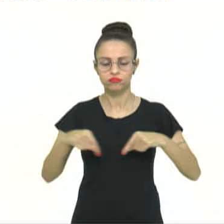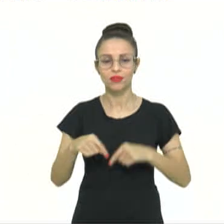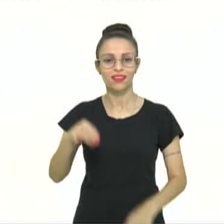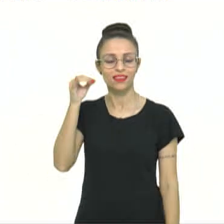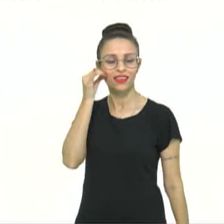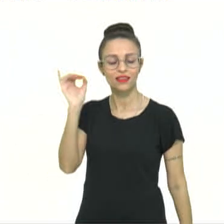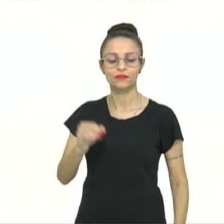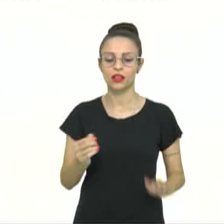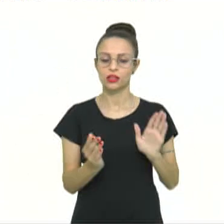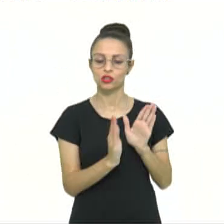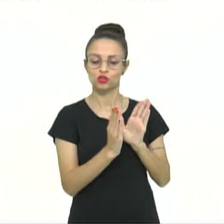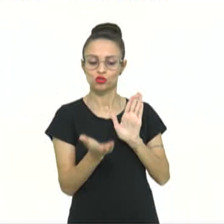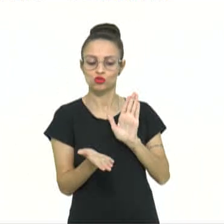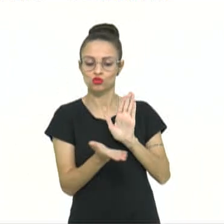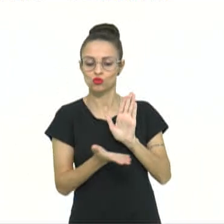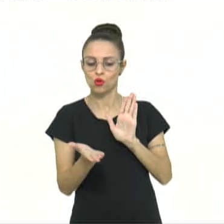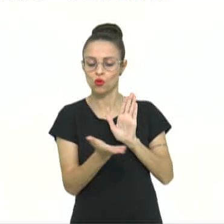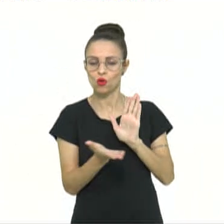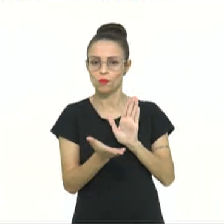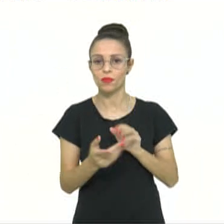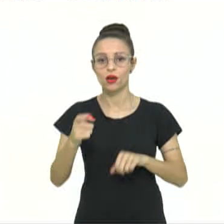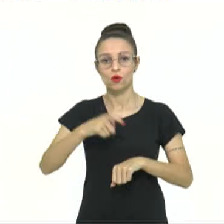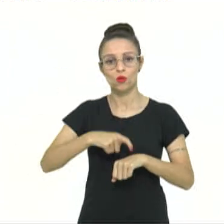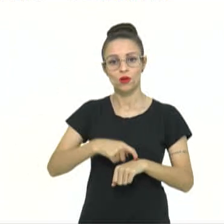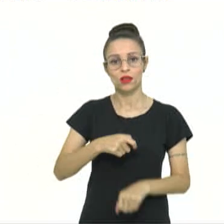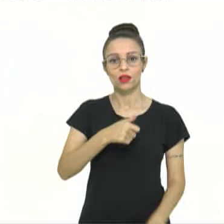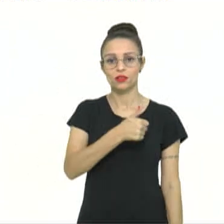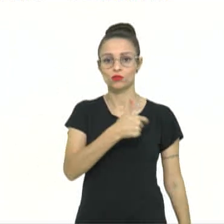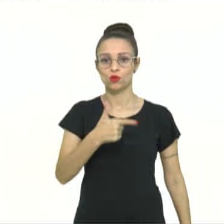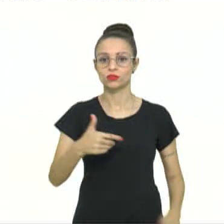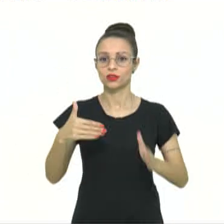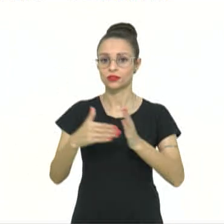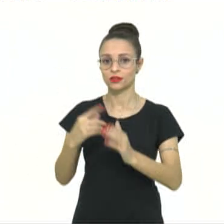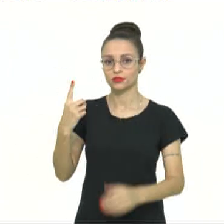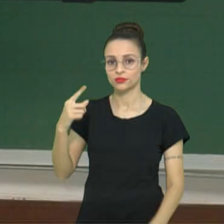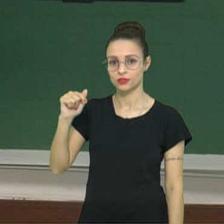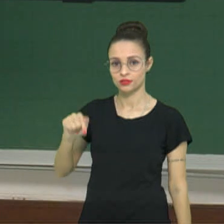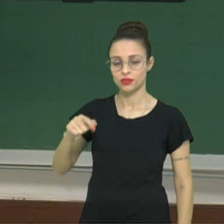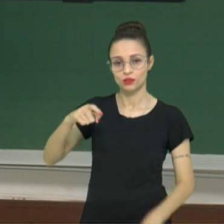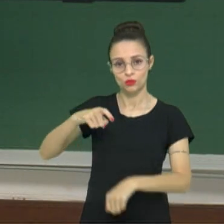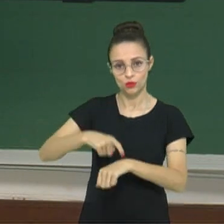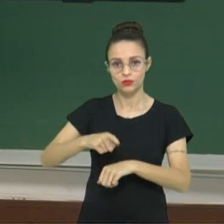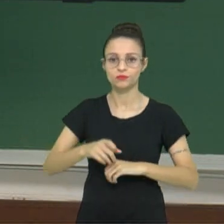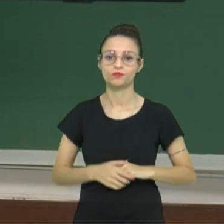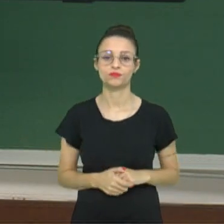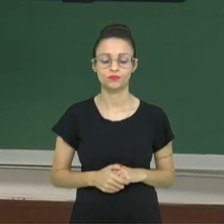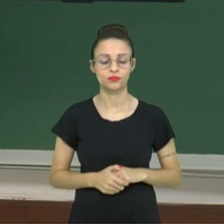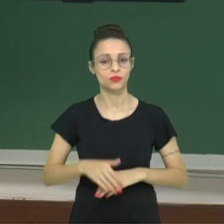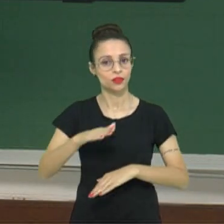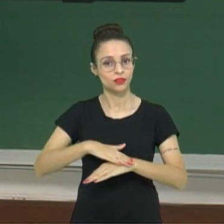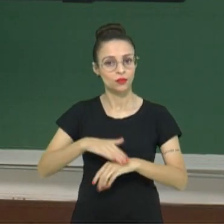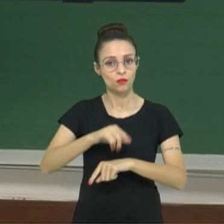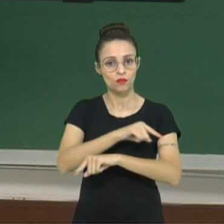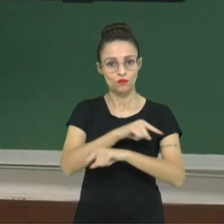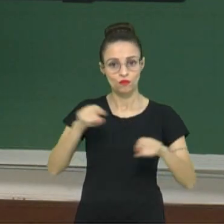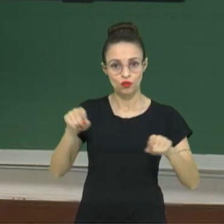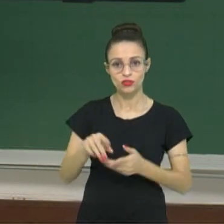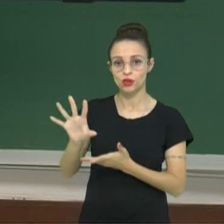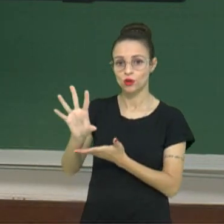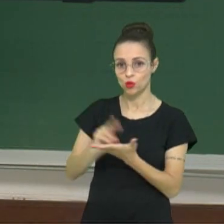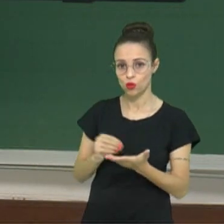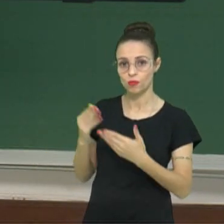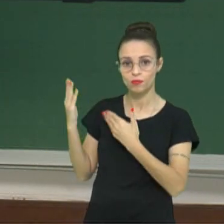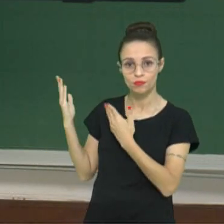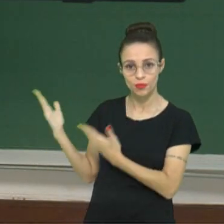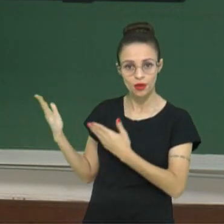tenha sombra nessa área das 12 às 17 horas? Então, eu vou te dar um tempo para você fazer a cópia